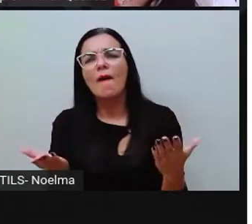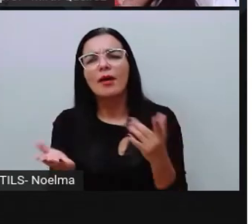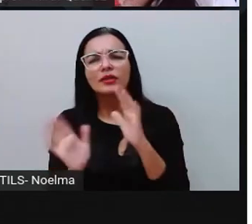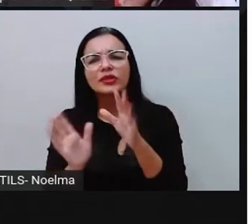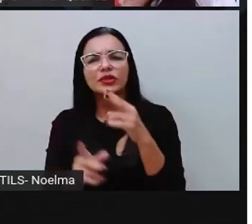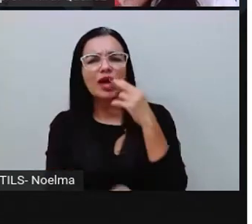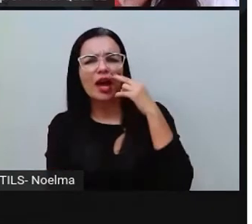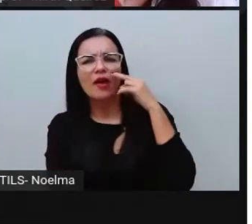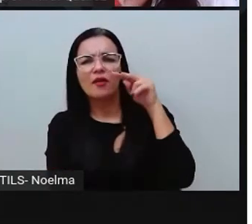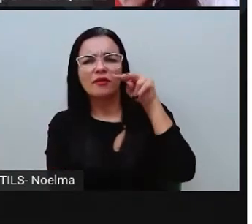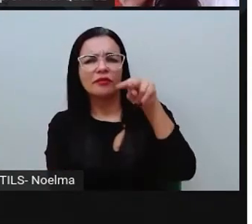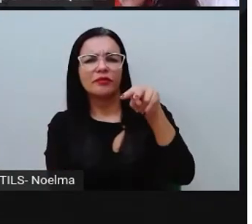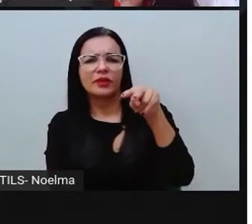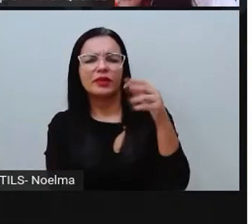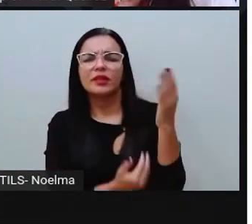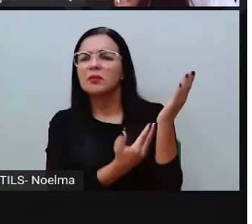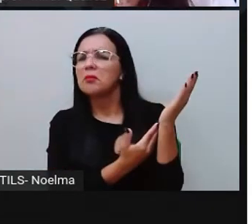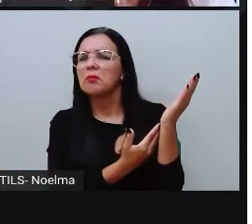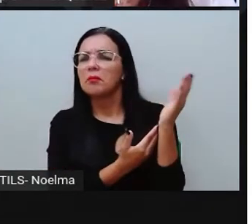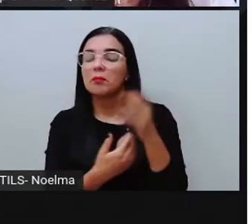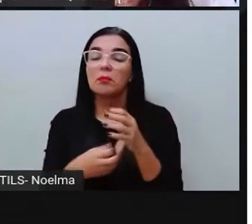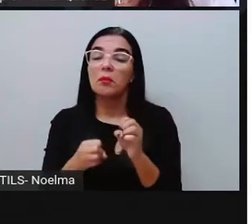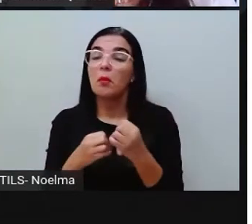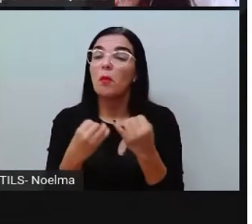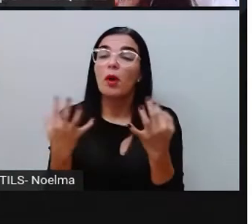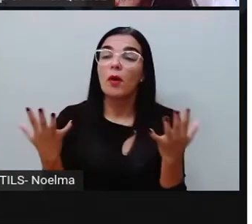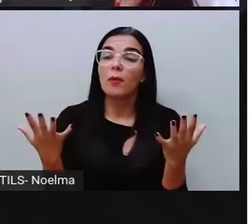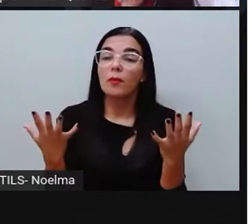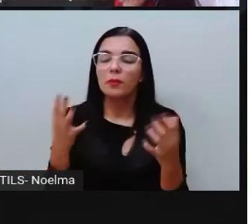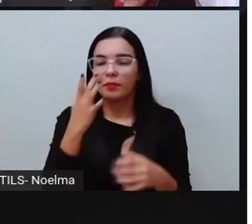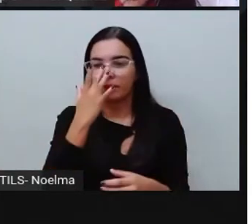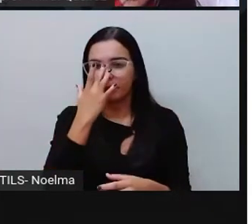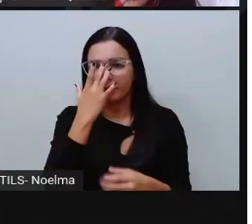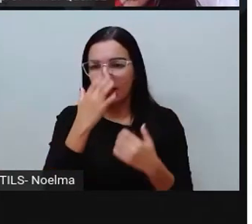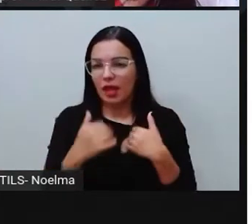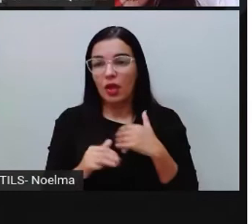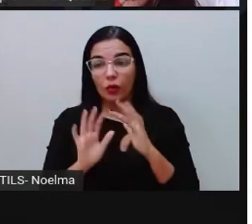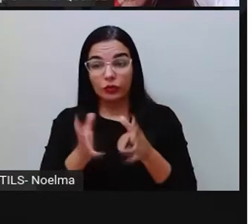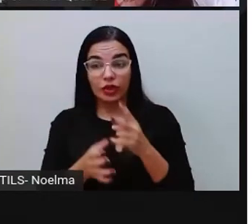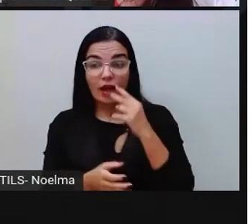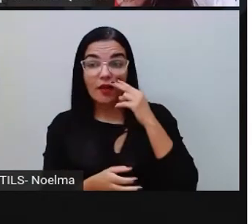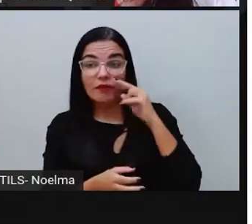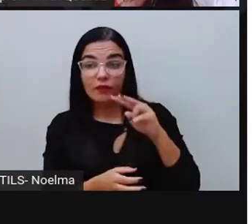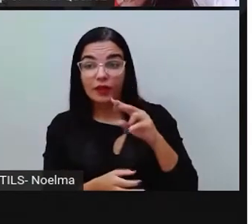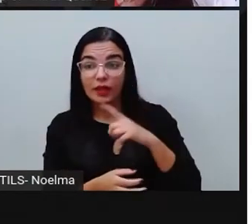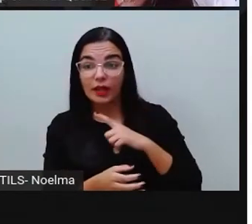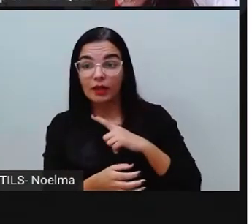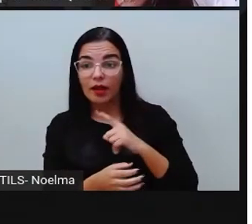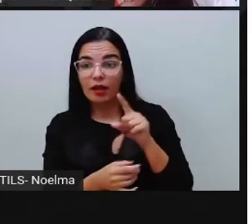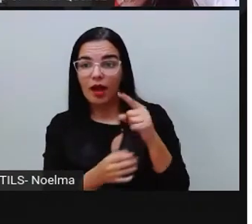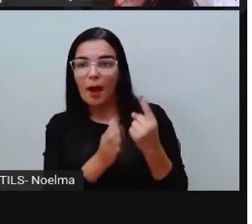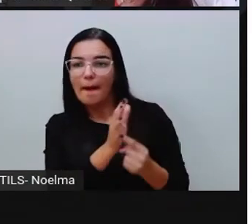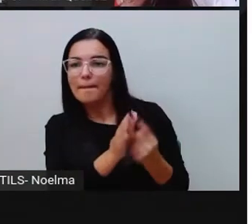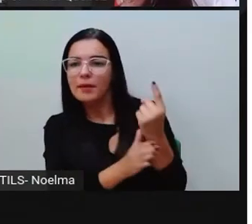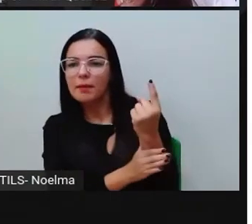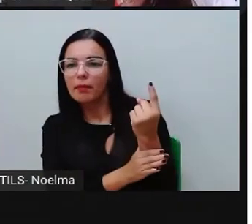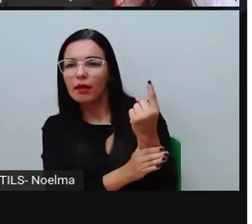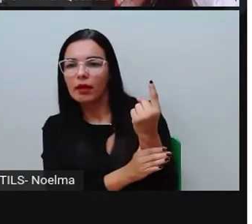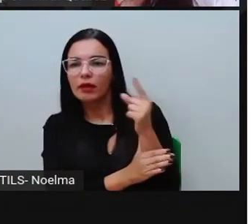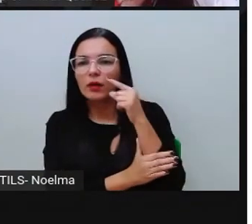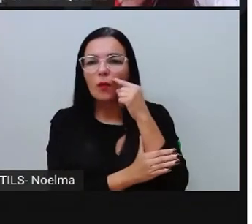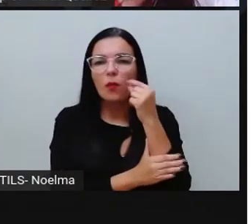desses animais aí vocês já viram? Eu já vi aí a cutia, eu já vi a